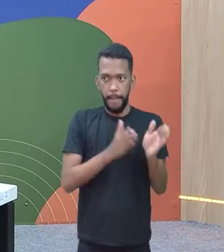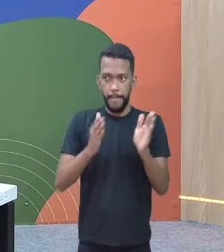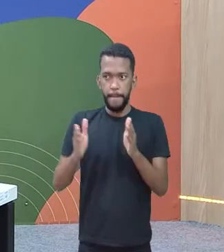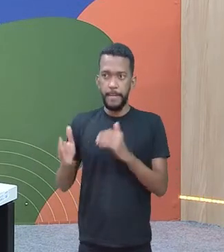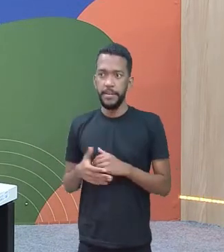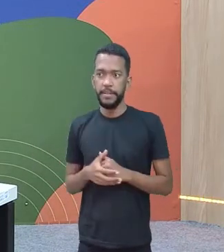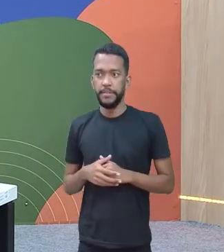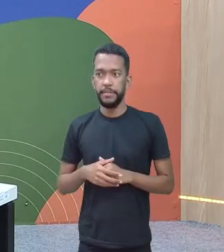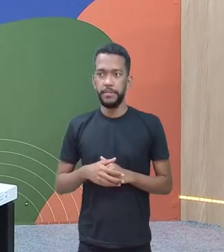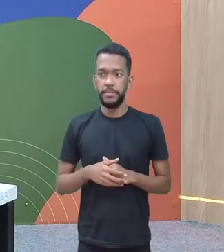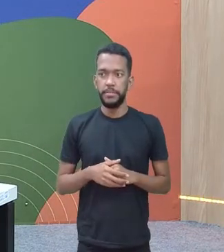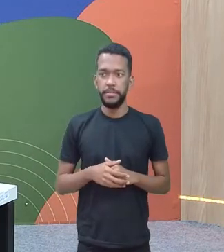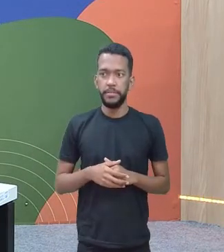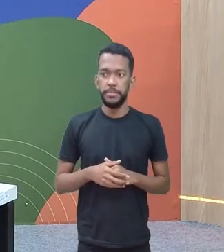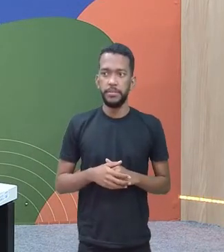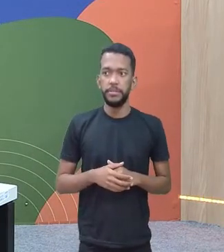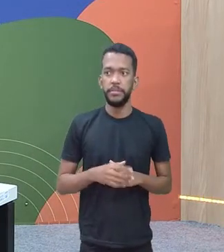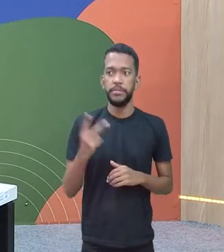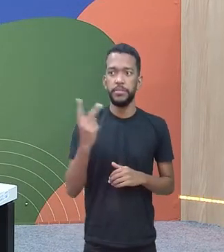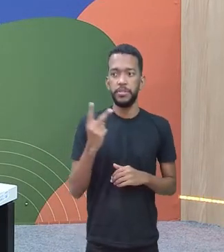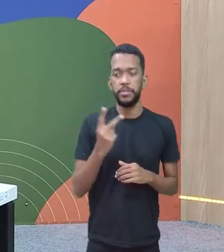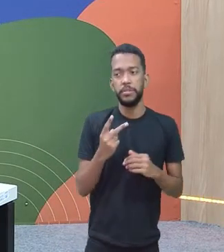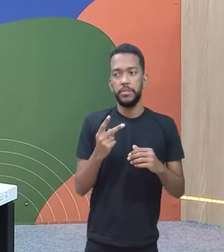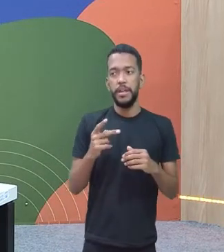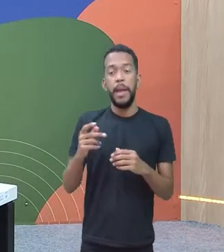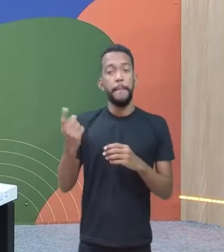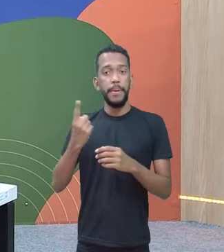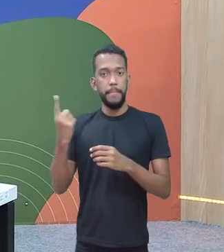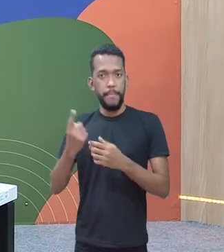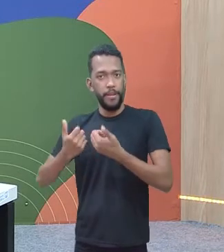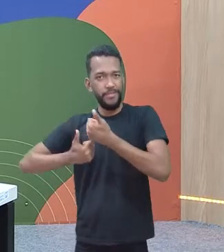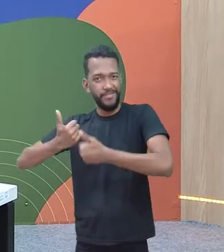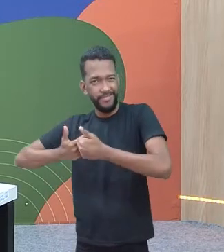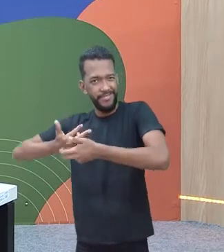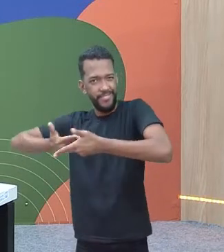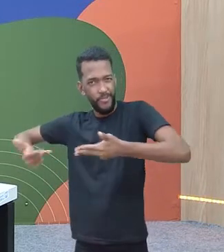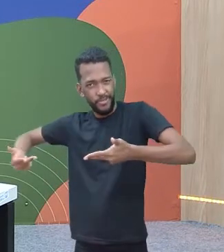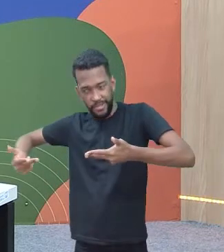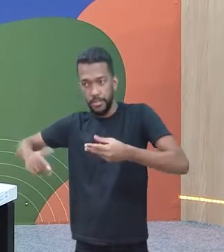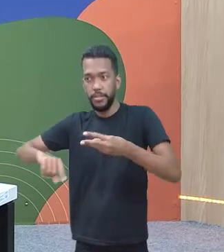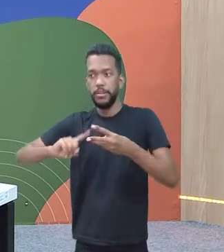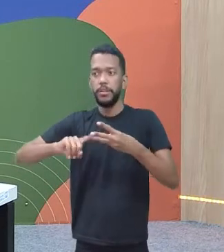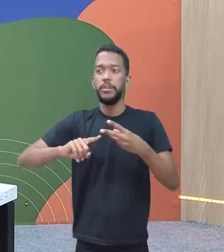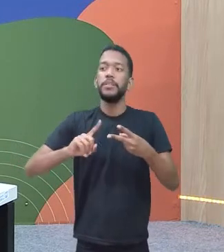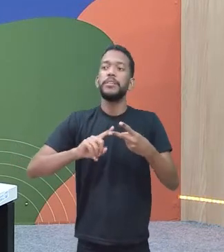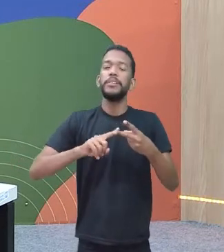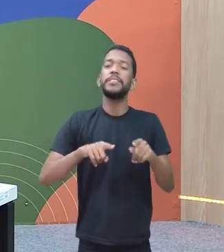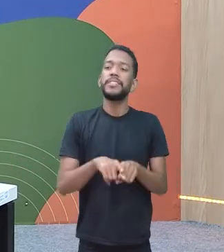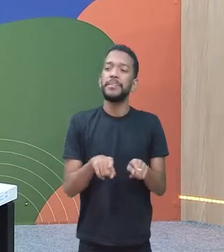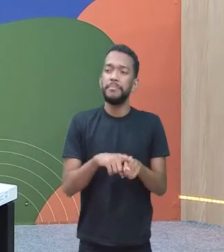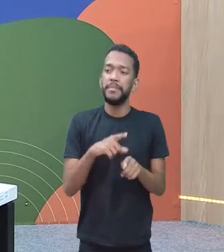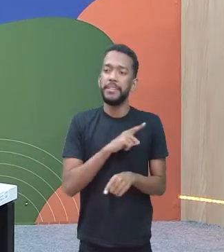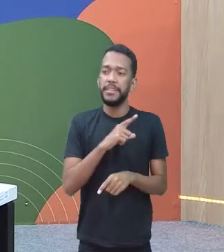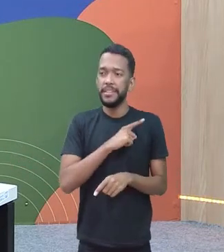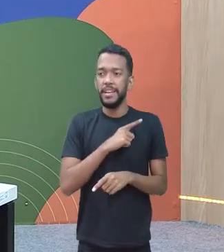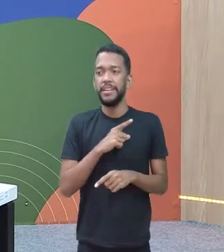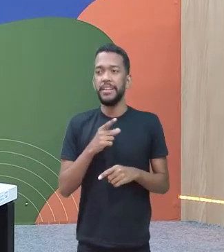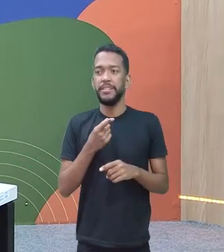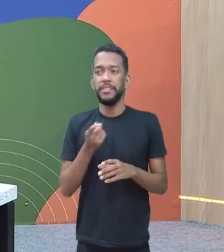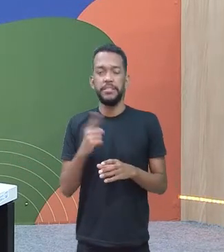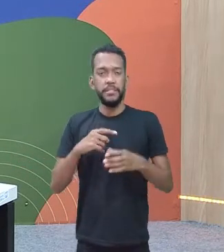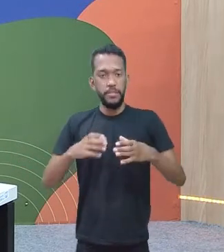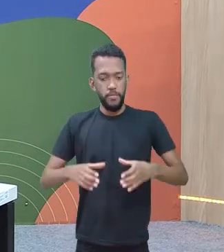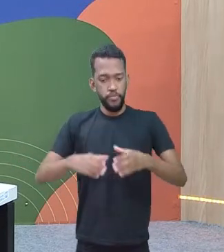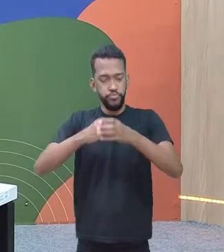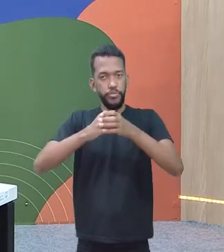grãos, o segundo com líquido e aqui também com líquido. Será que vocês lembram o que tem em cada um?